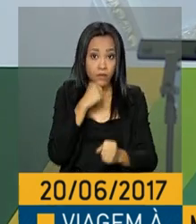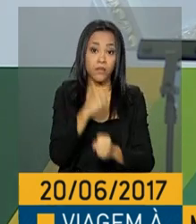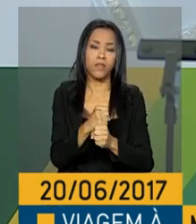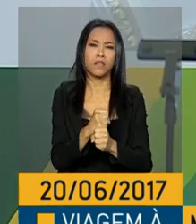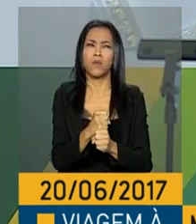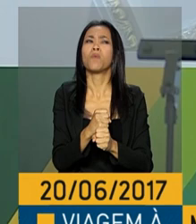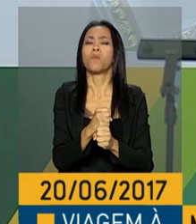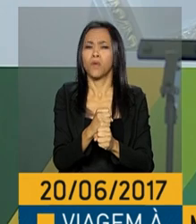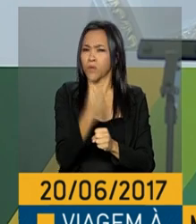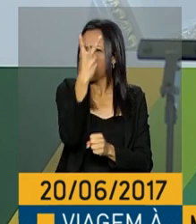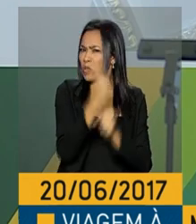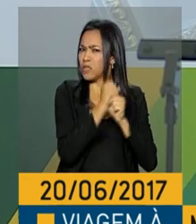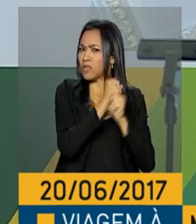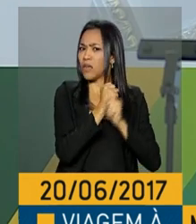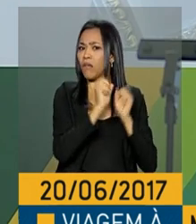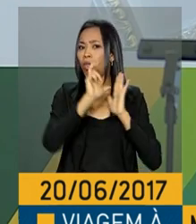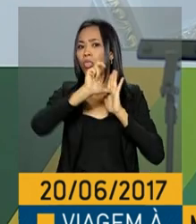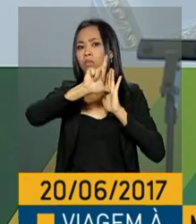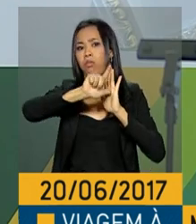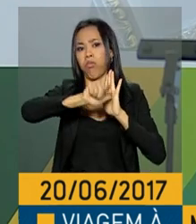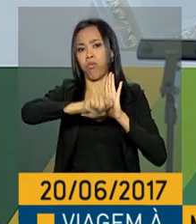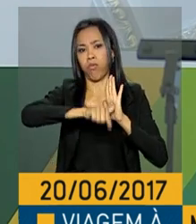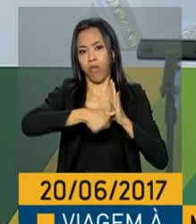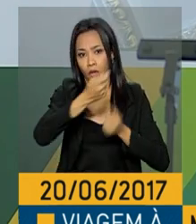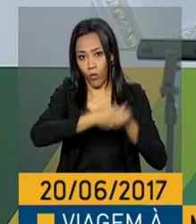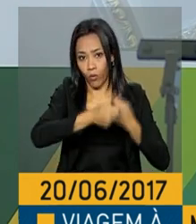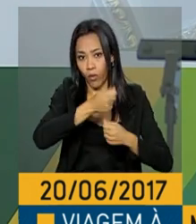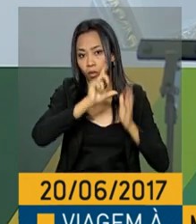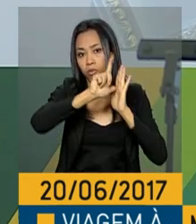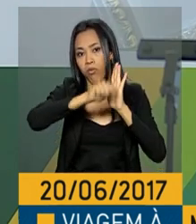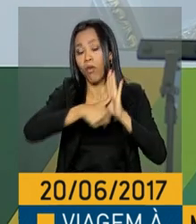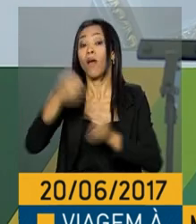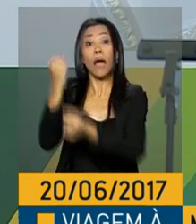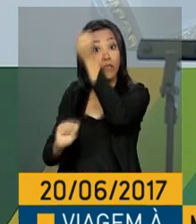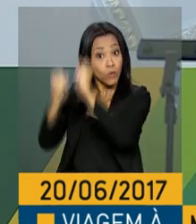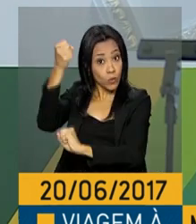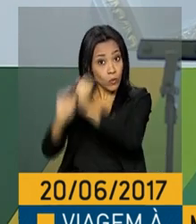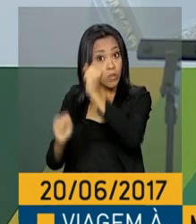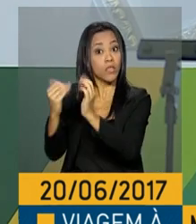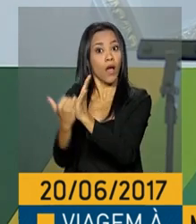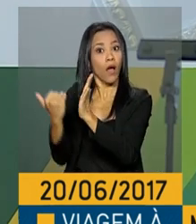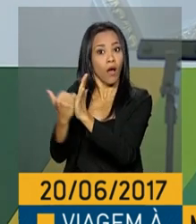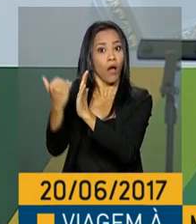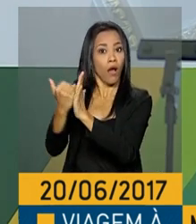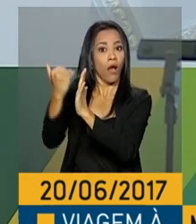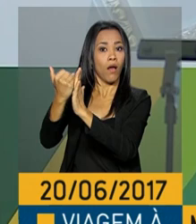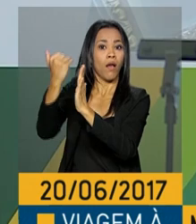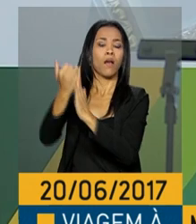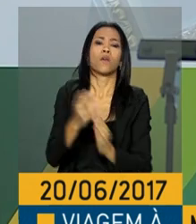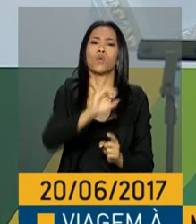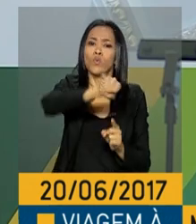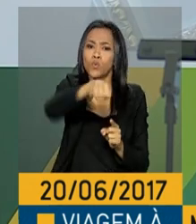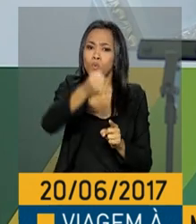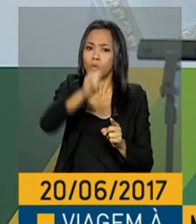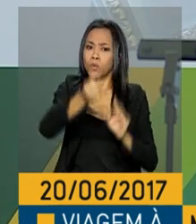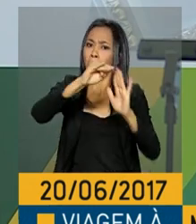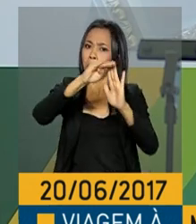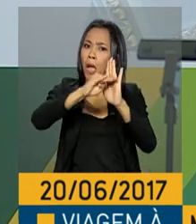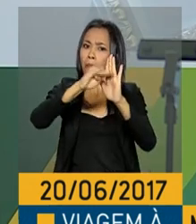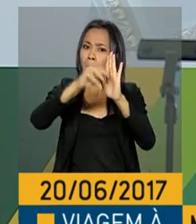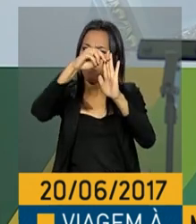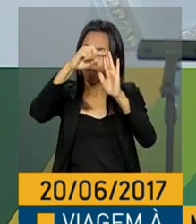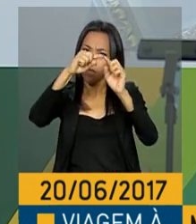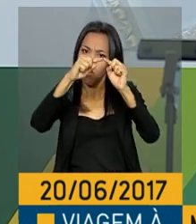após 2 anos de contração. A produção da indústria registra alta. Os juros estão caindo de